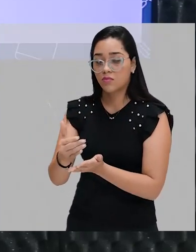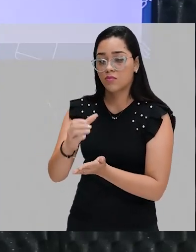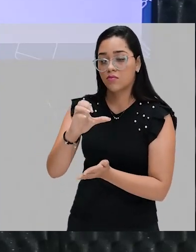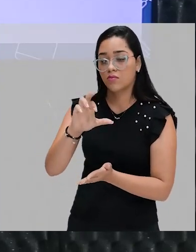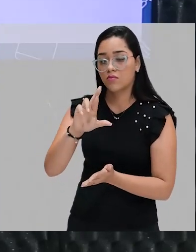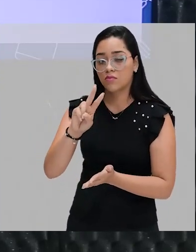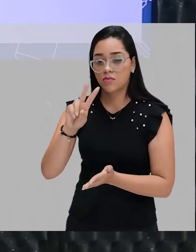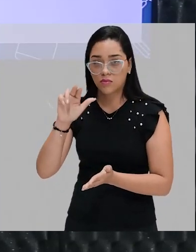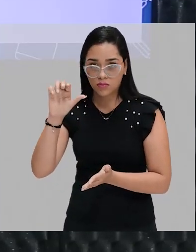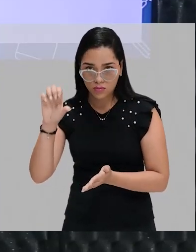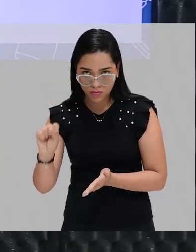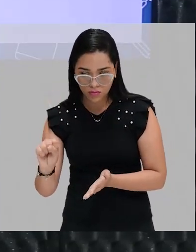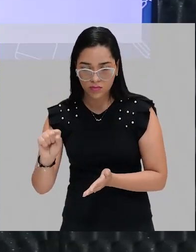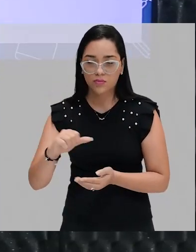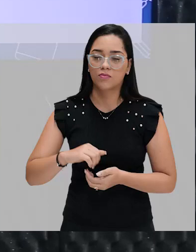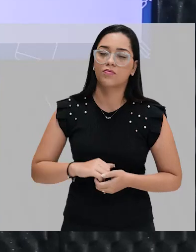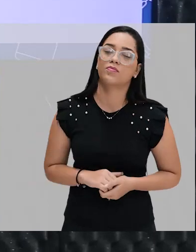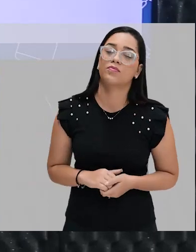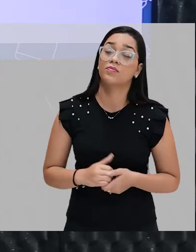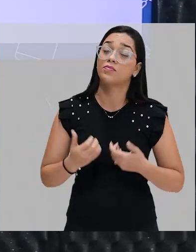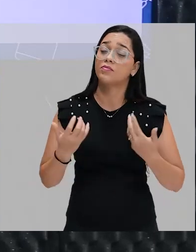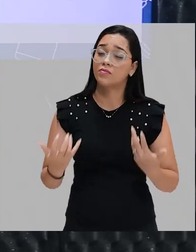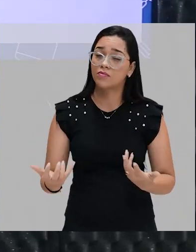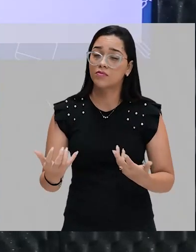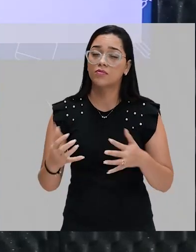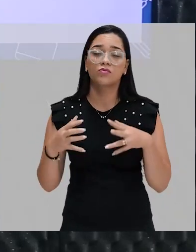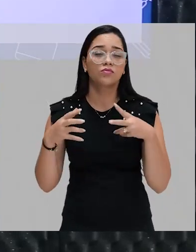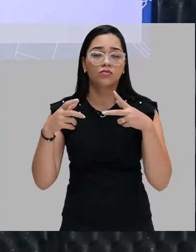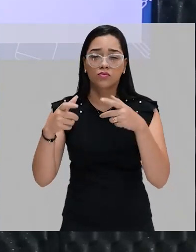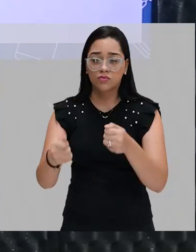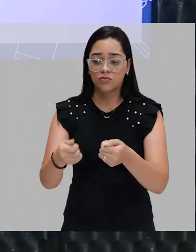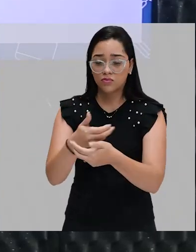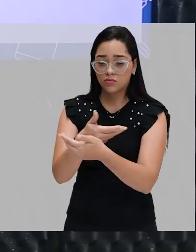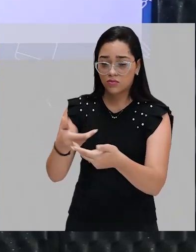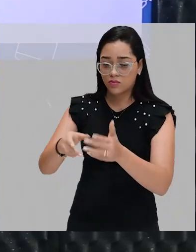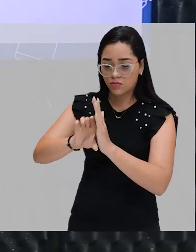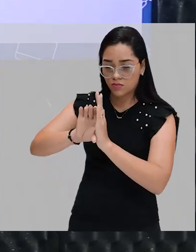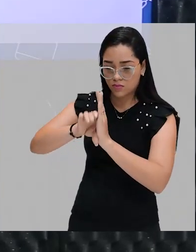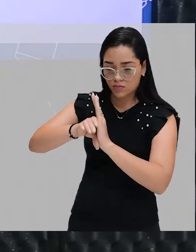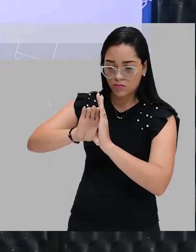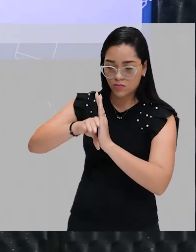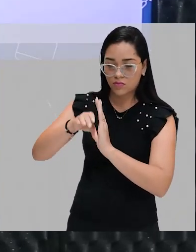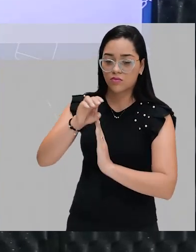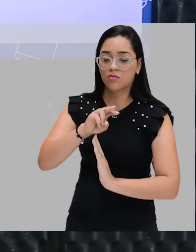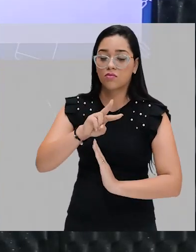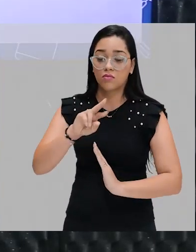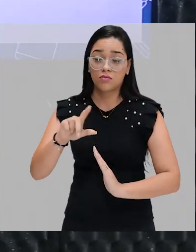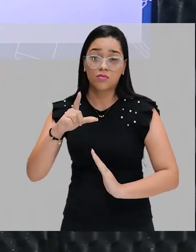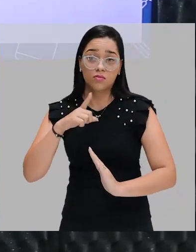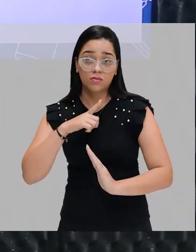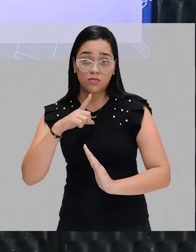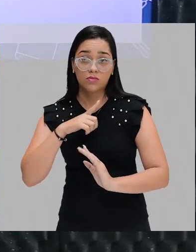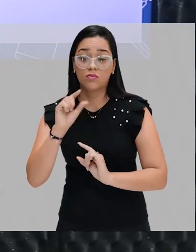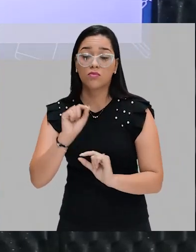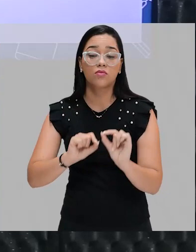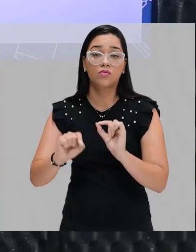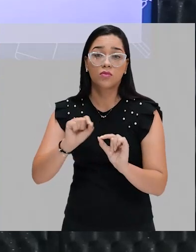de solubilidade, certo? E todos esses conceitos nós vamos trabalhar na forma